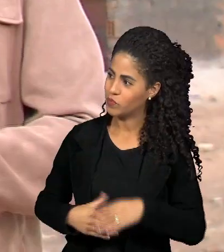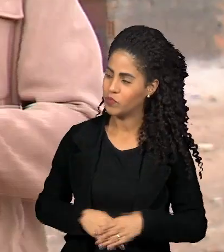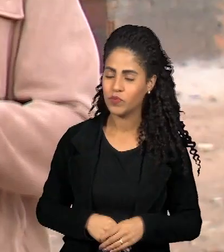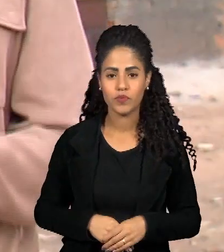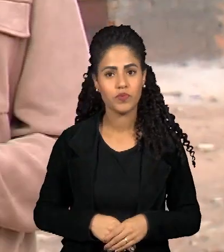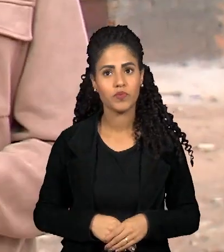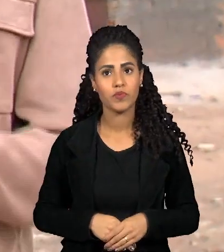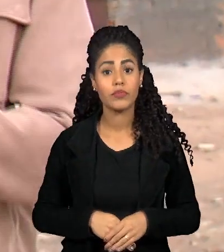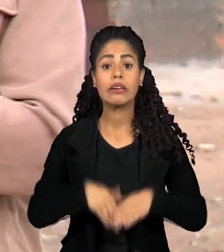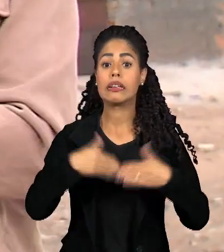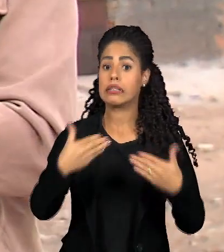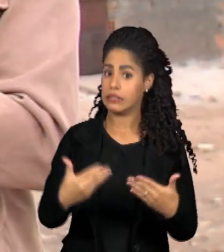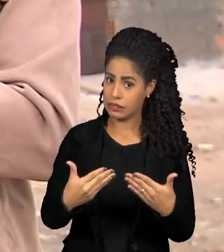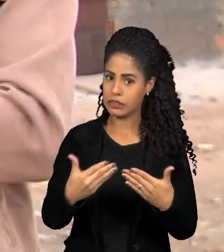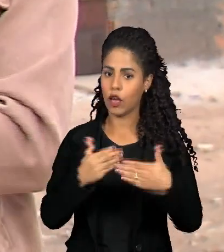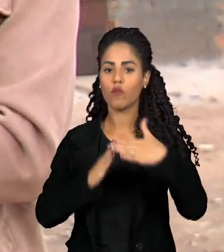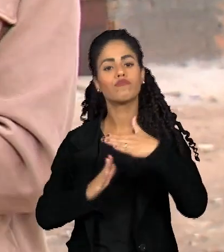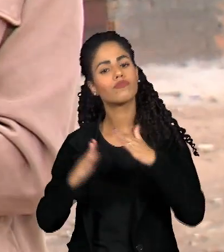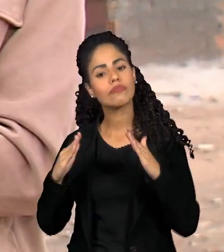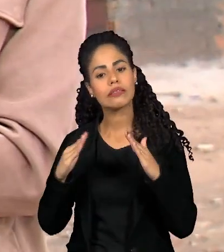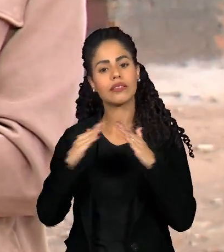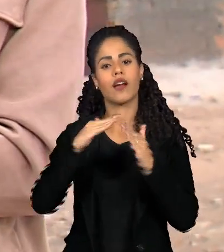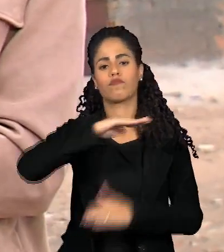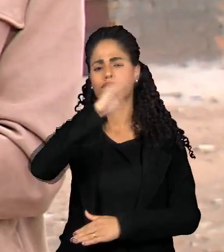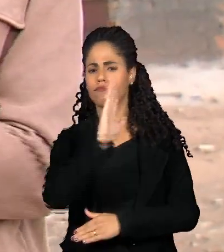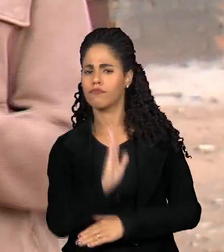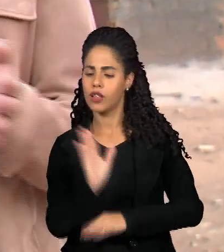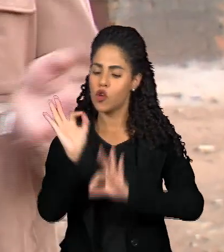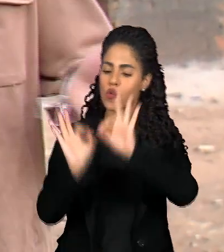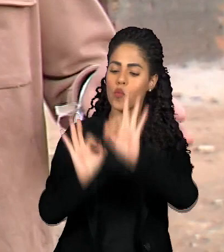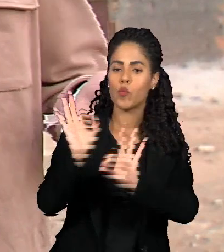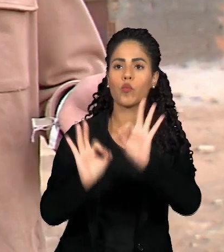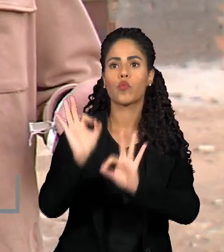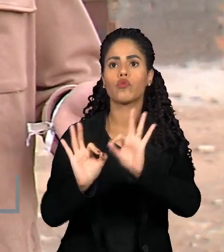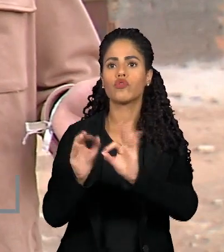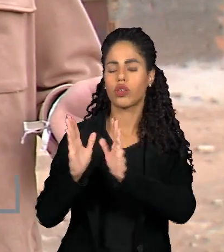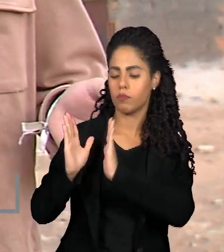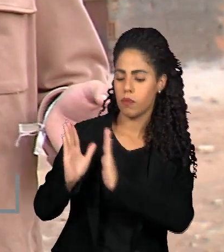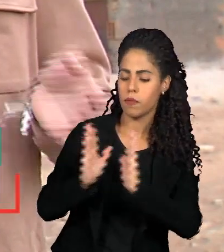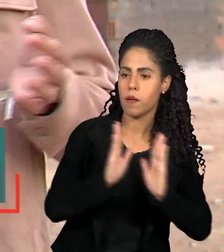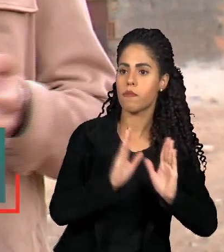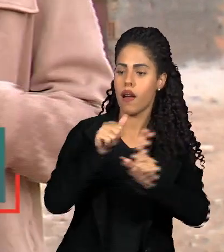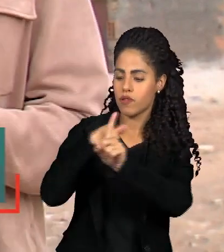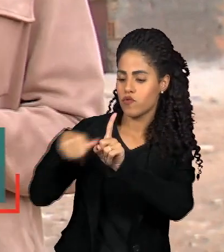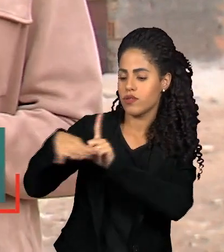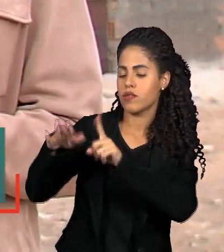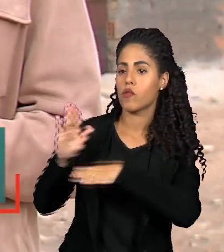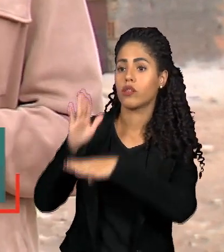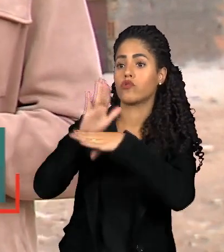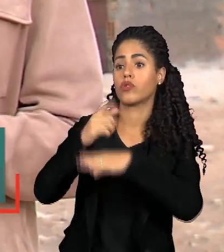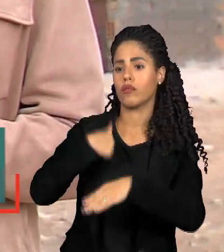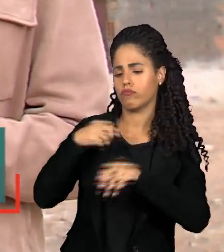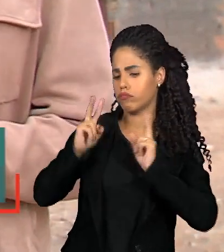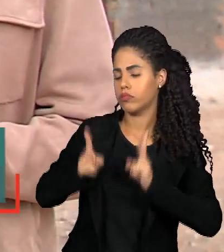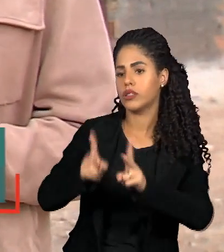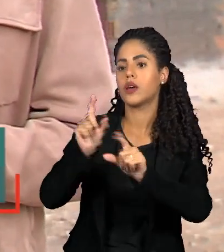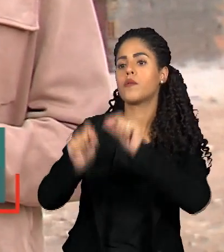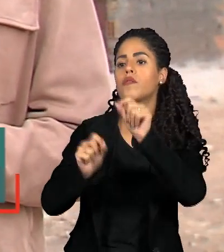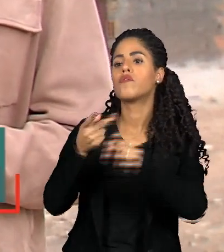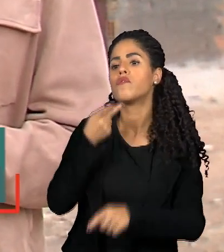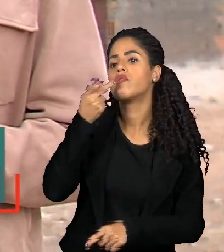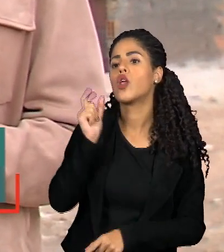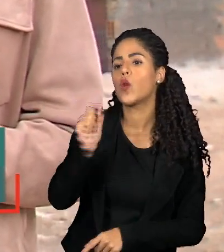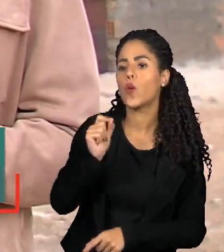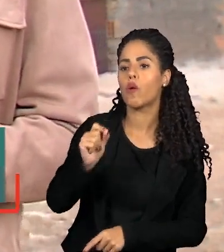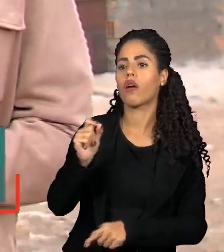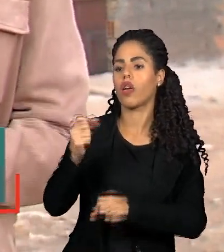A Teto é uma organização que tem, junto com os seus projetos, um processo social atrelado. Então eu sempre falo que a Teto faz projetos,